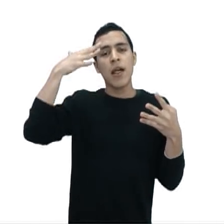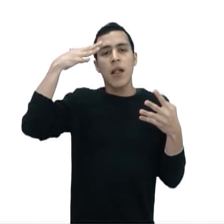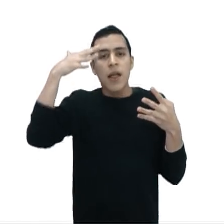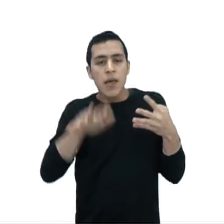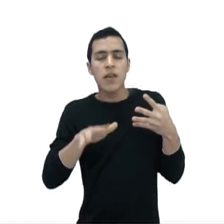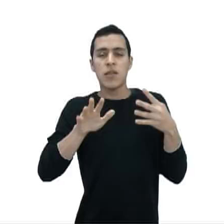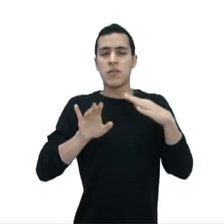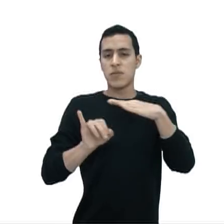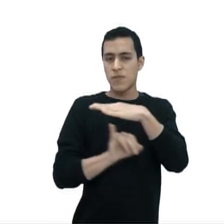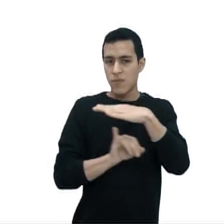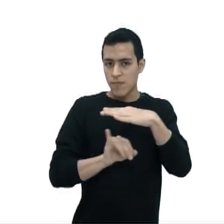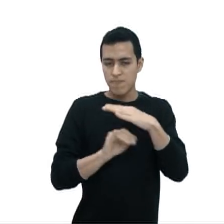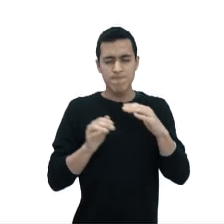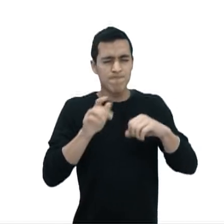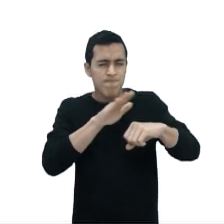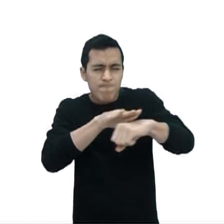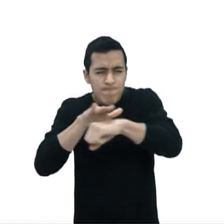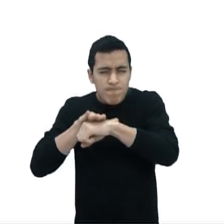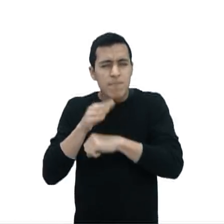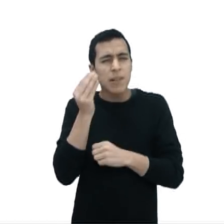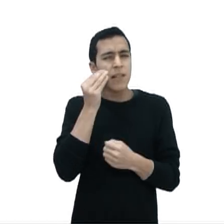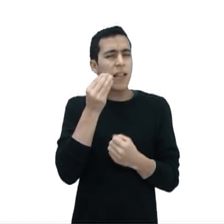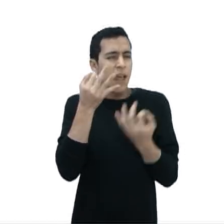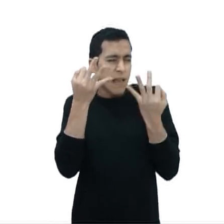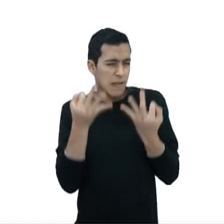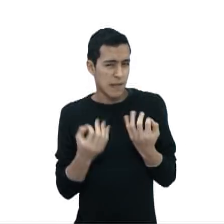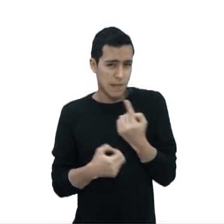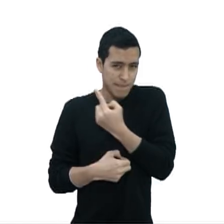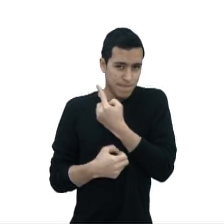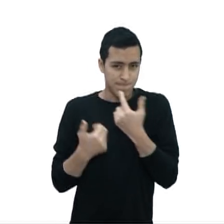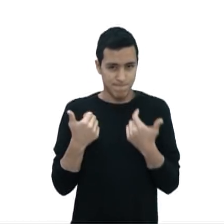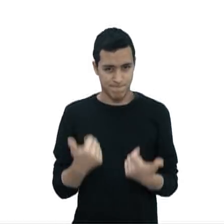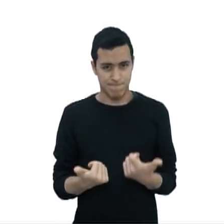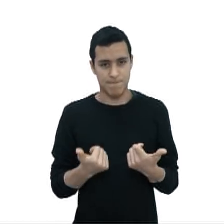mais informal? Um tempo para vocês tentarem acertar mais essa.